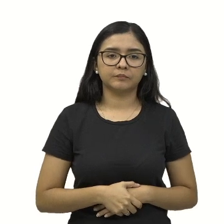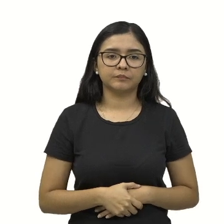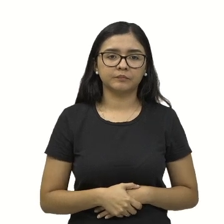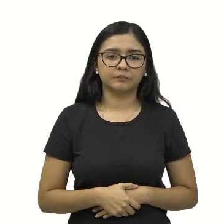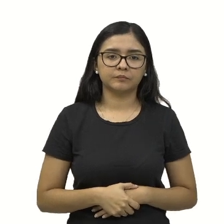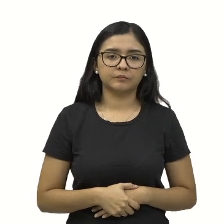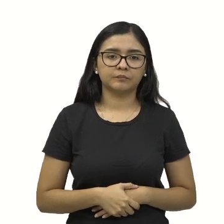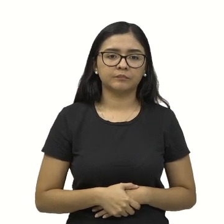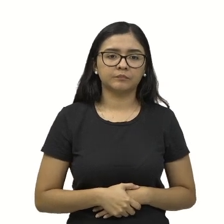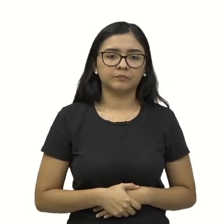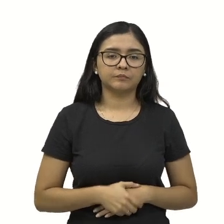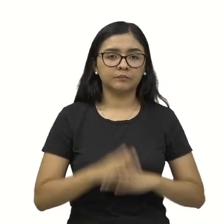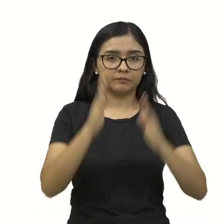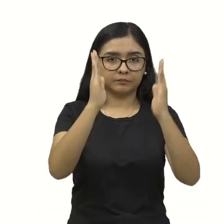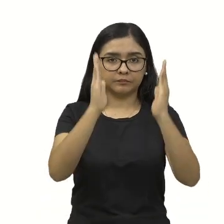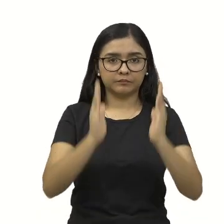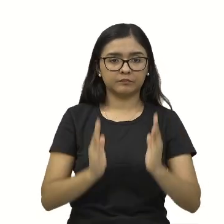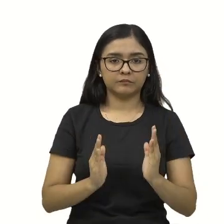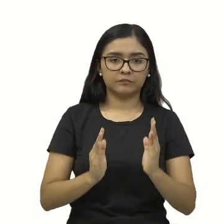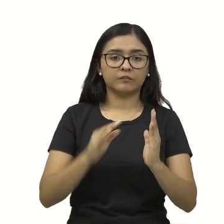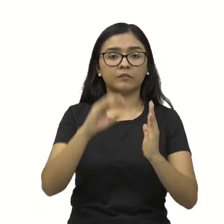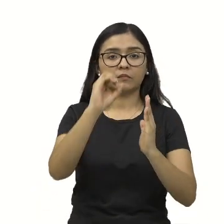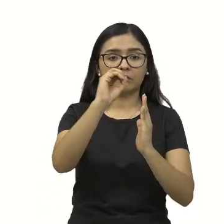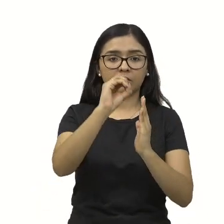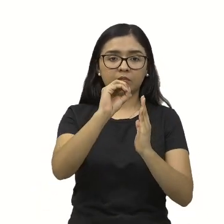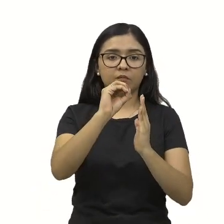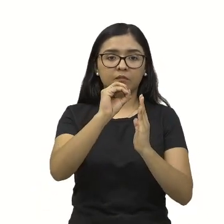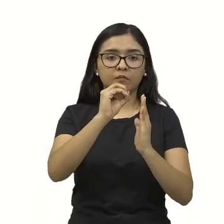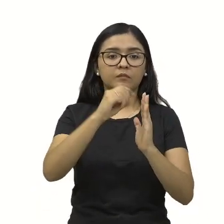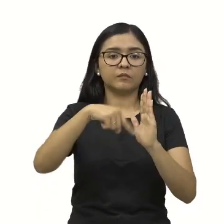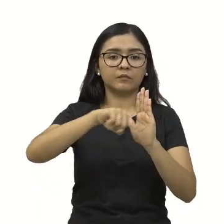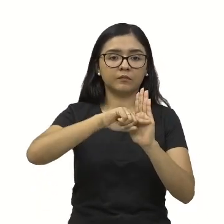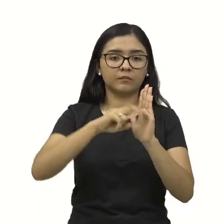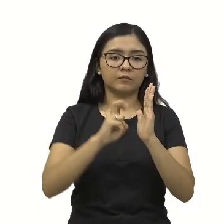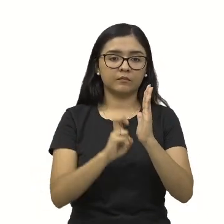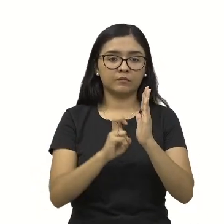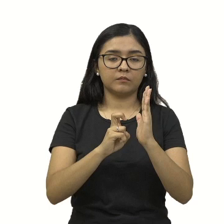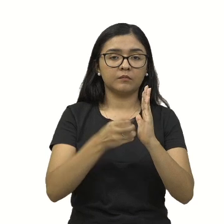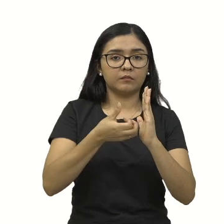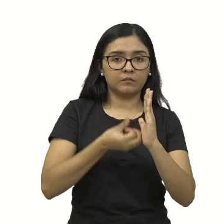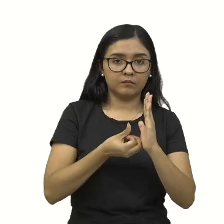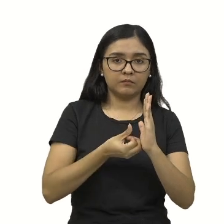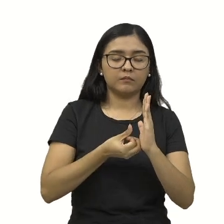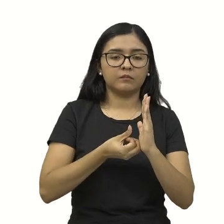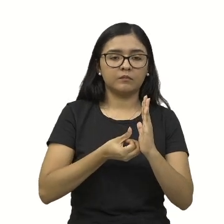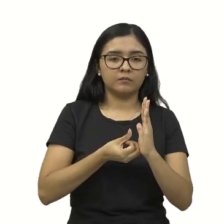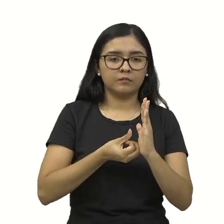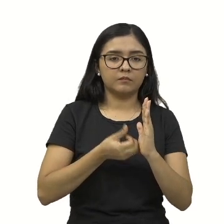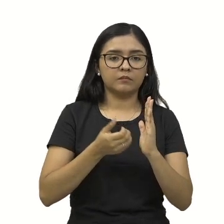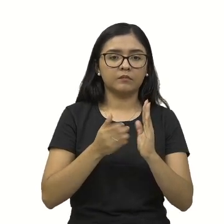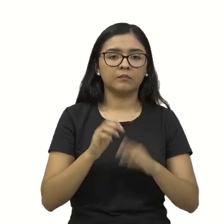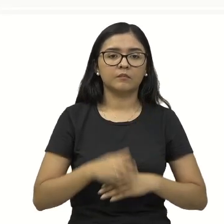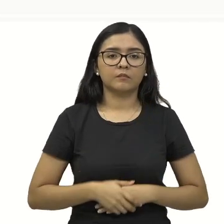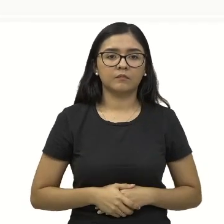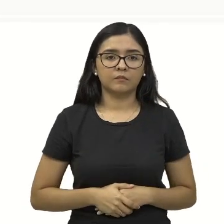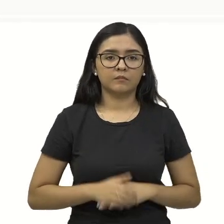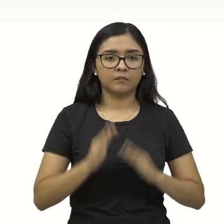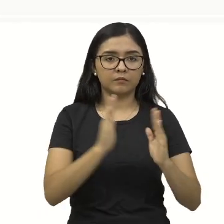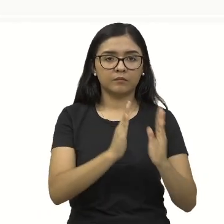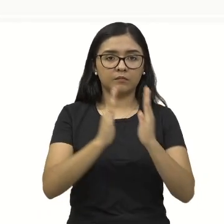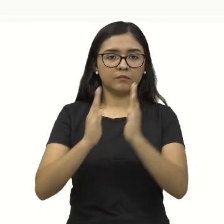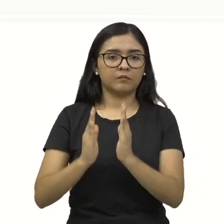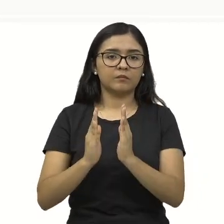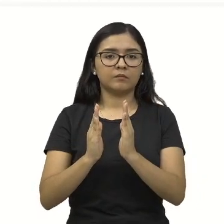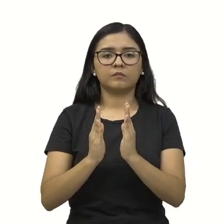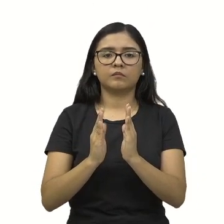Vou fazer a primeira coluna aqui. 0, menos 5 e 6, primeira coluna. Próxima coluna